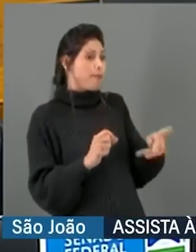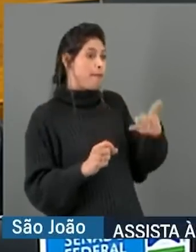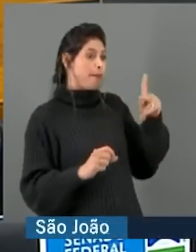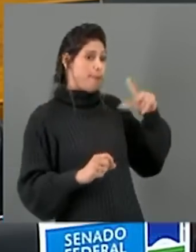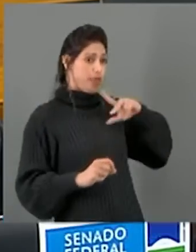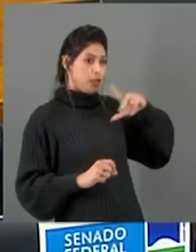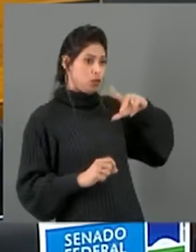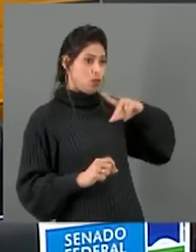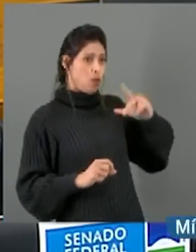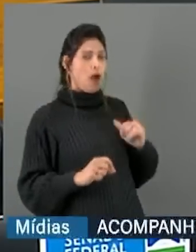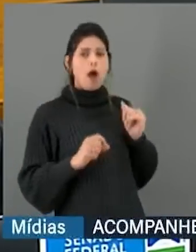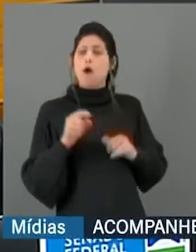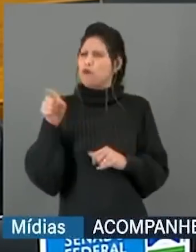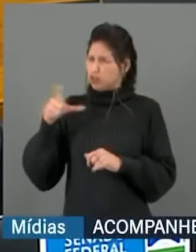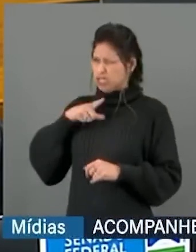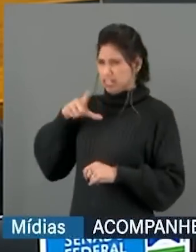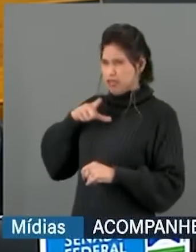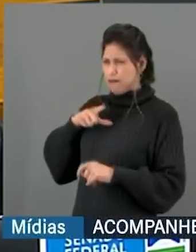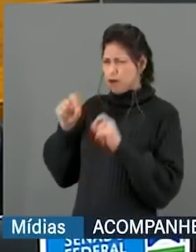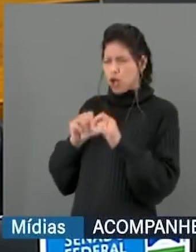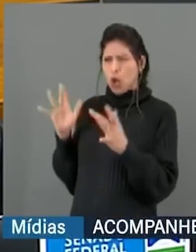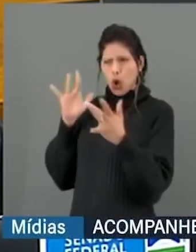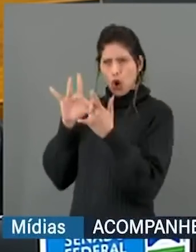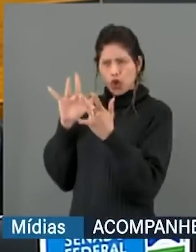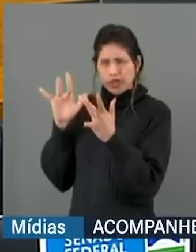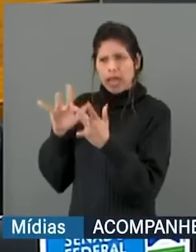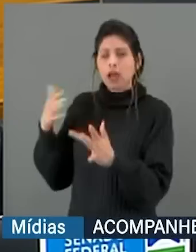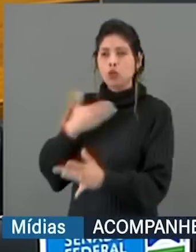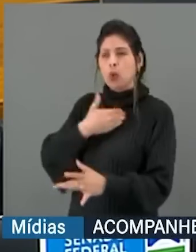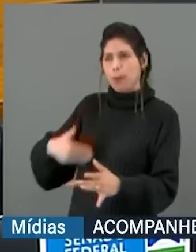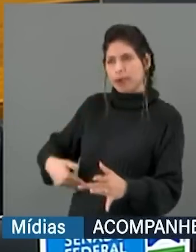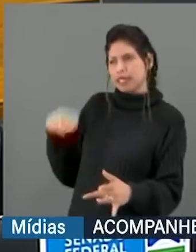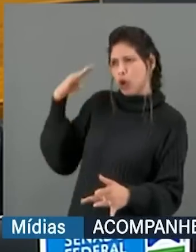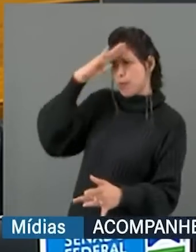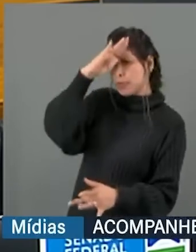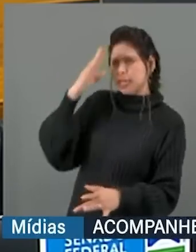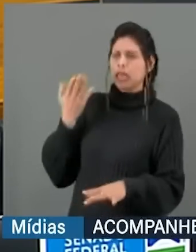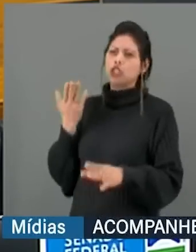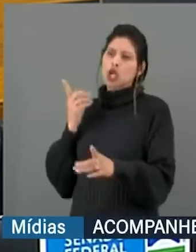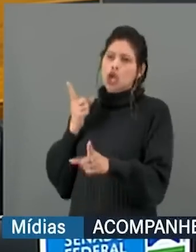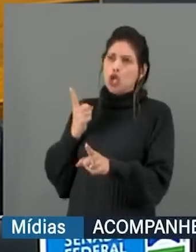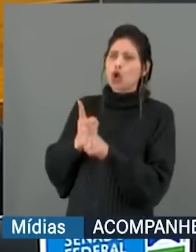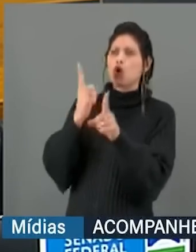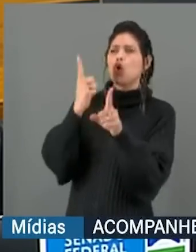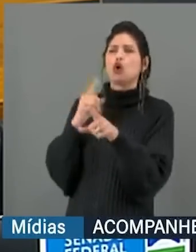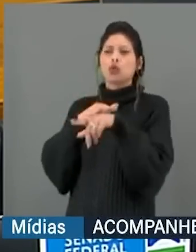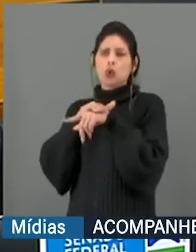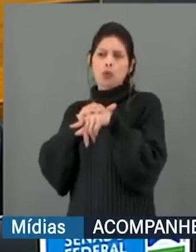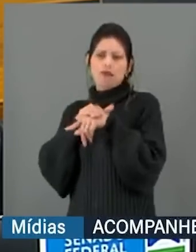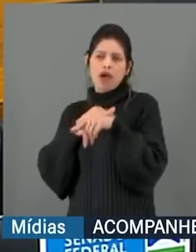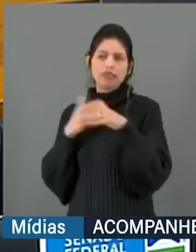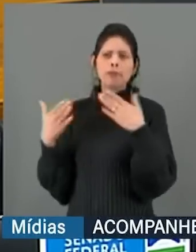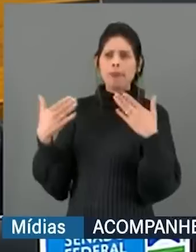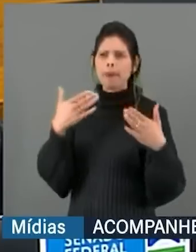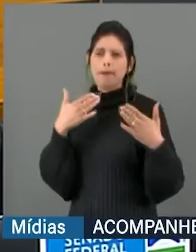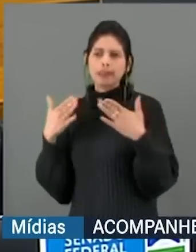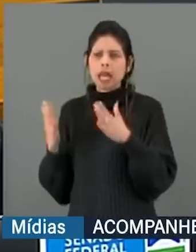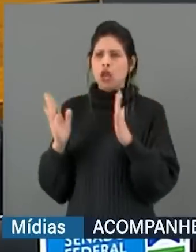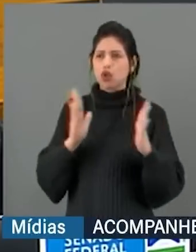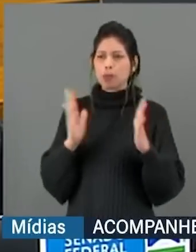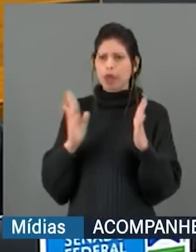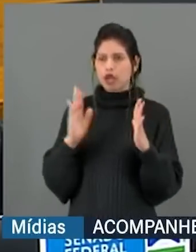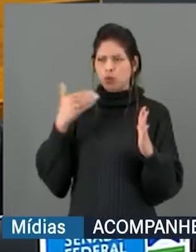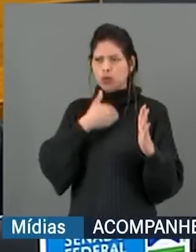pessoa, você teve alguma ligação com o presidente Bolsonaro, encontro, conversas, nessa época que terminou a eleição, até o dia